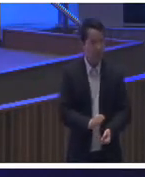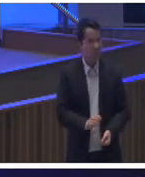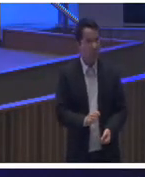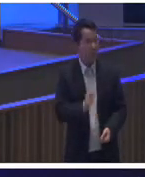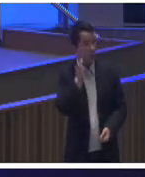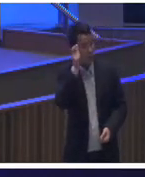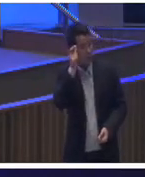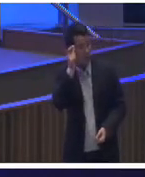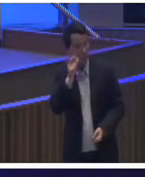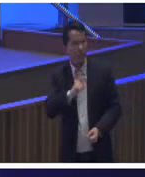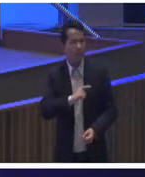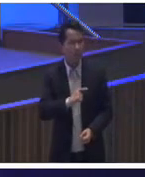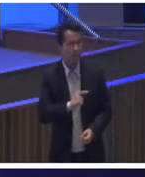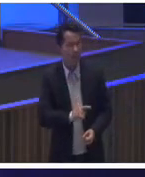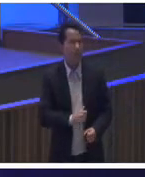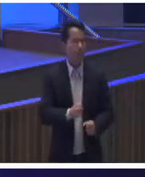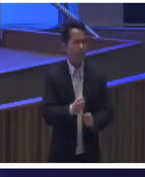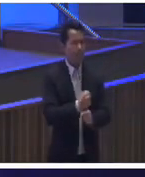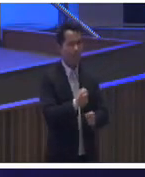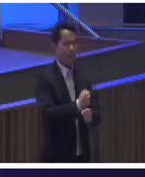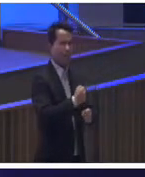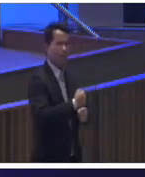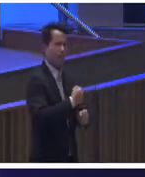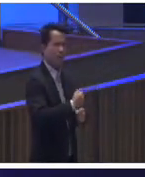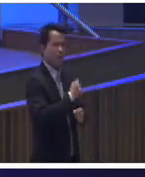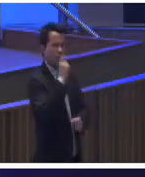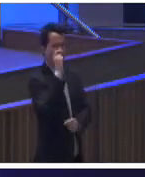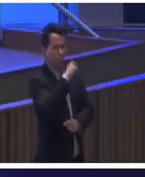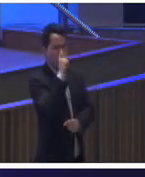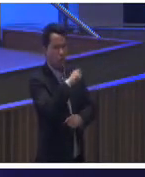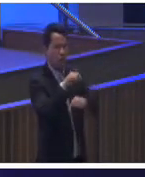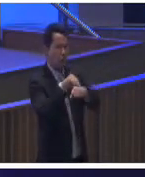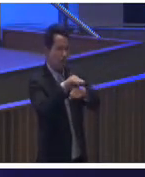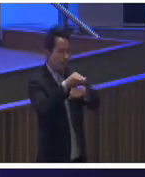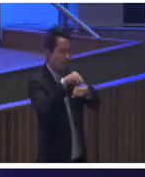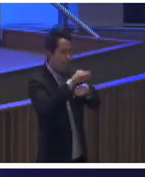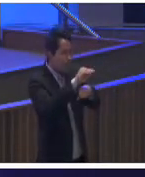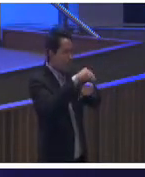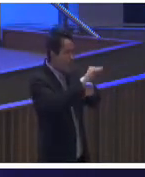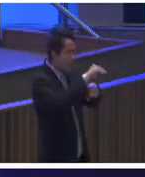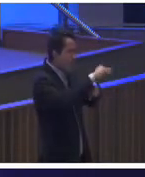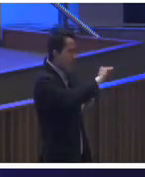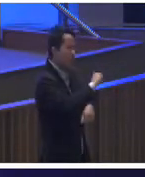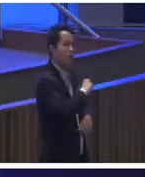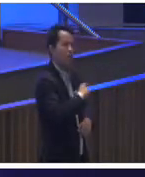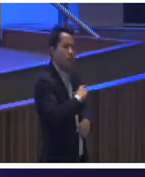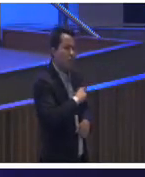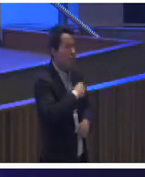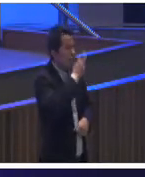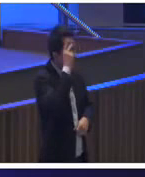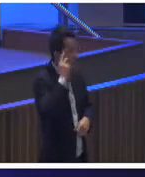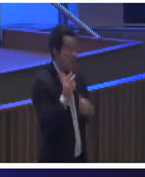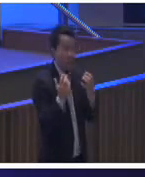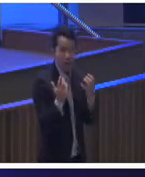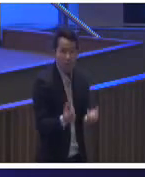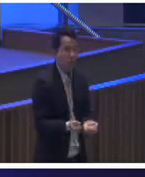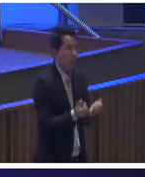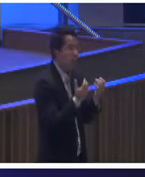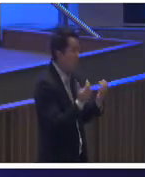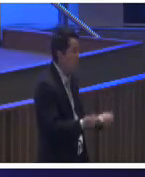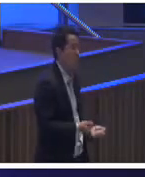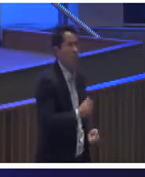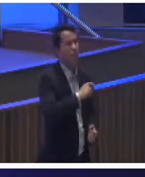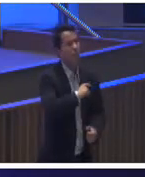Satanás construiu determinadas mentiras como verdade e colocou uma cidadela ao redor